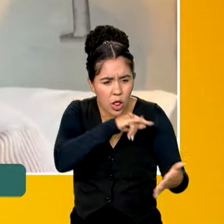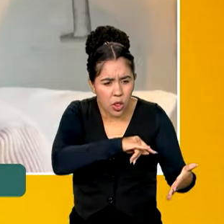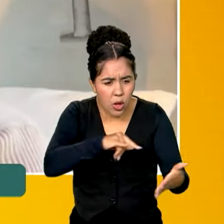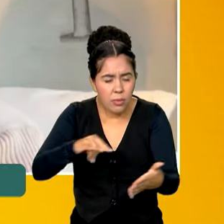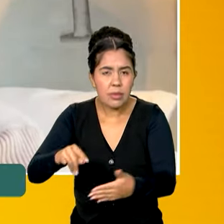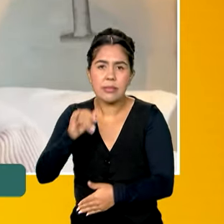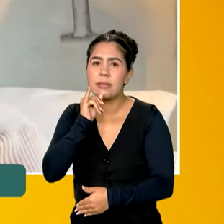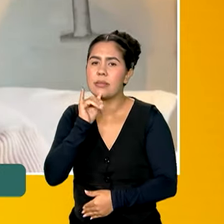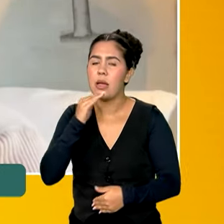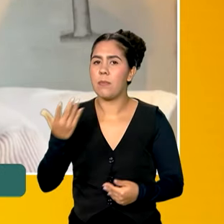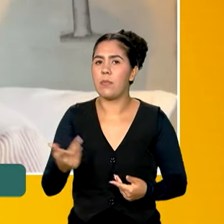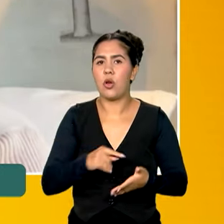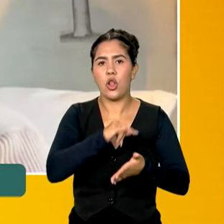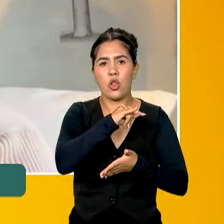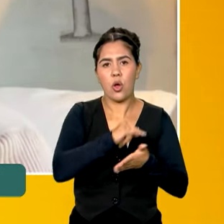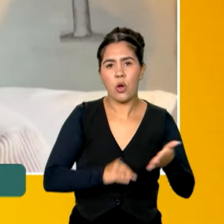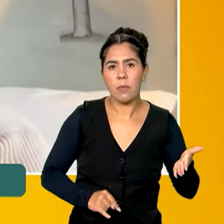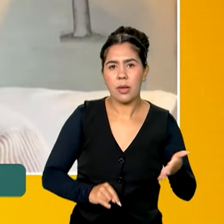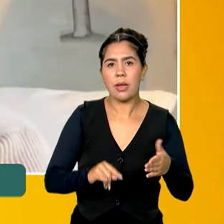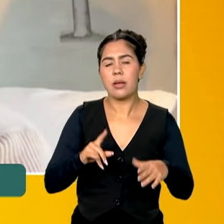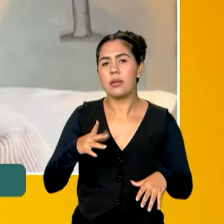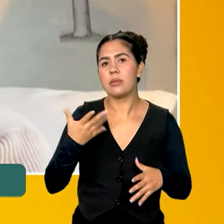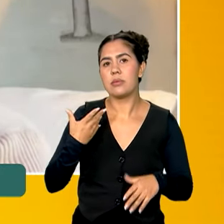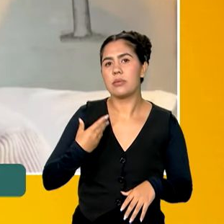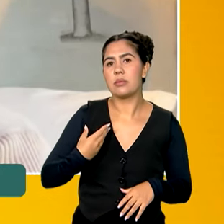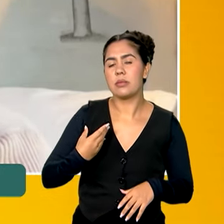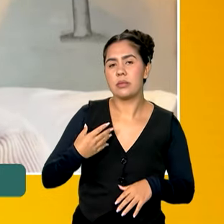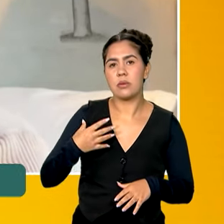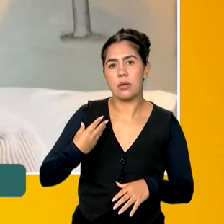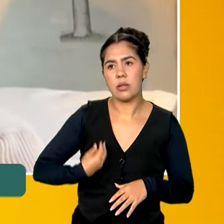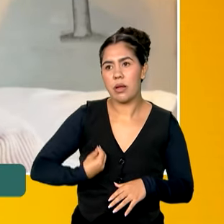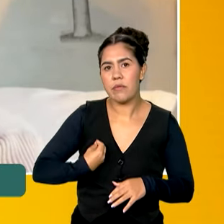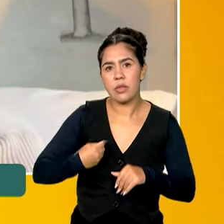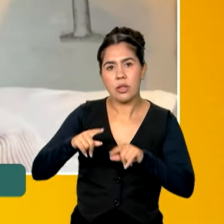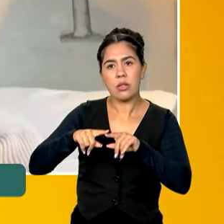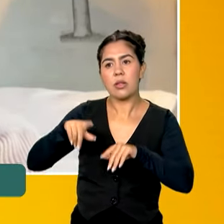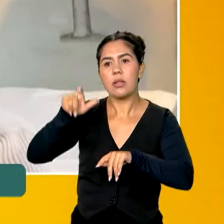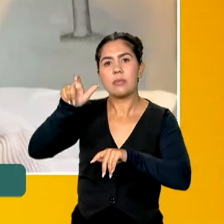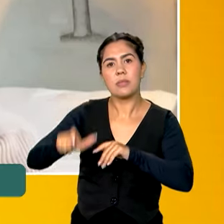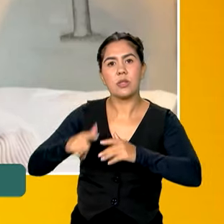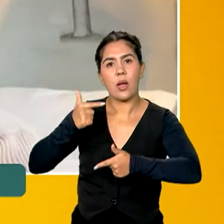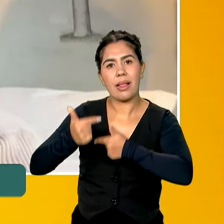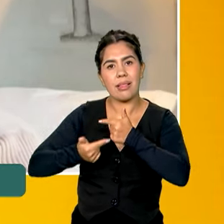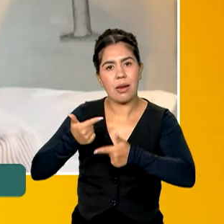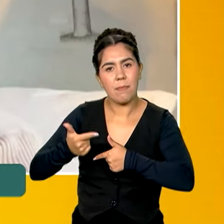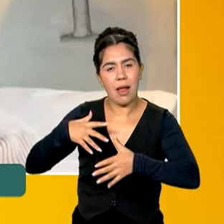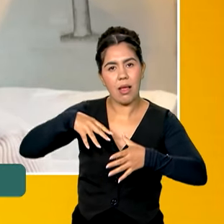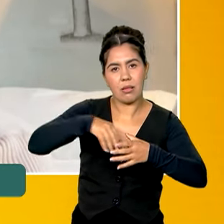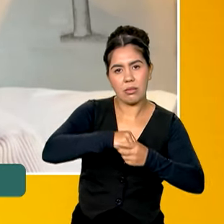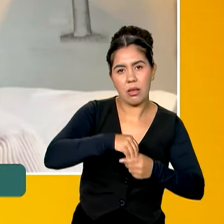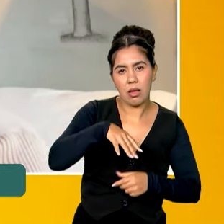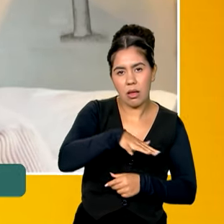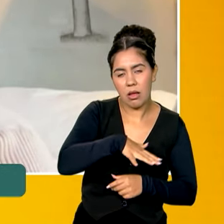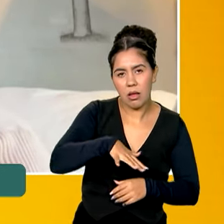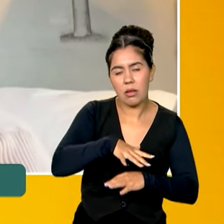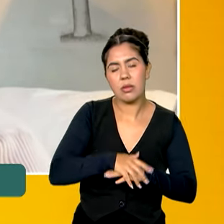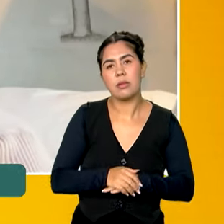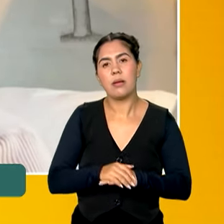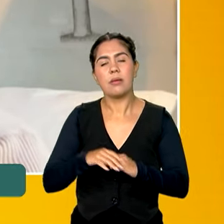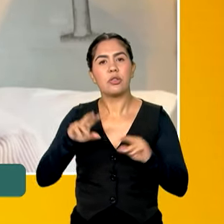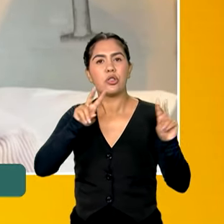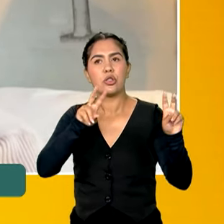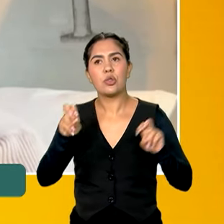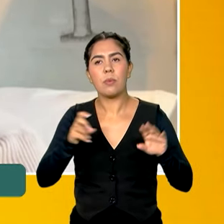falando de documentação da vida funcional das pessoas, que é importantíssima para a gente pensar em